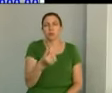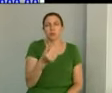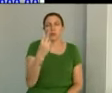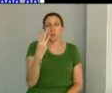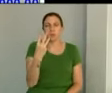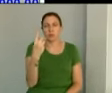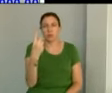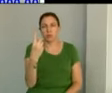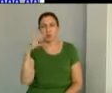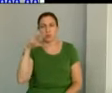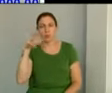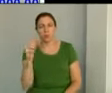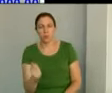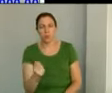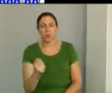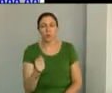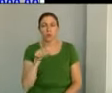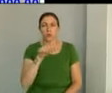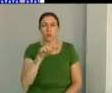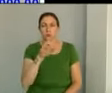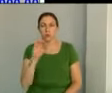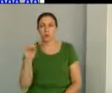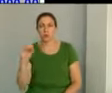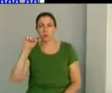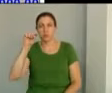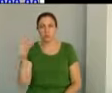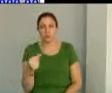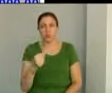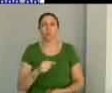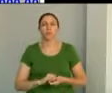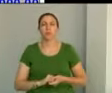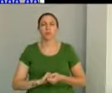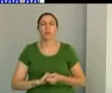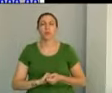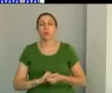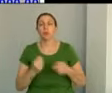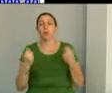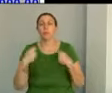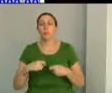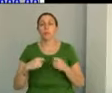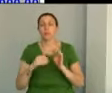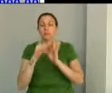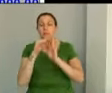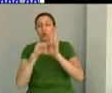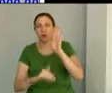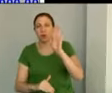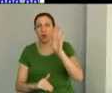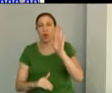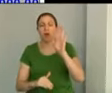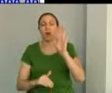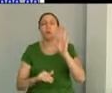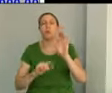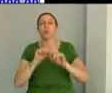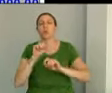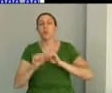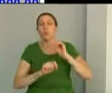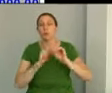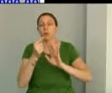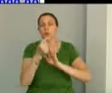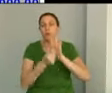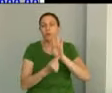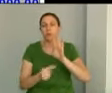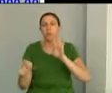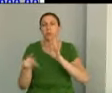milhões e 700 mil. Deste valor, então, nós temos que tirar o orçamento da Câmara de Vereadores, previsto